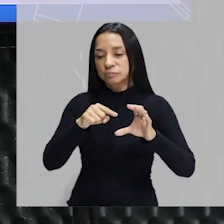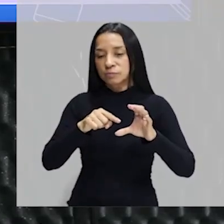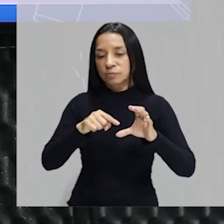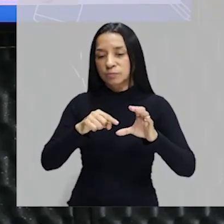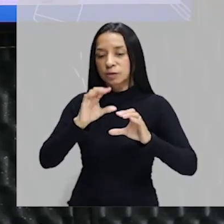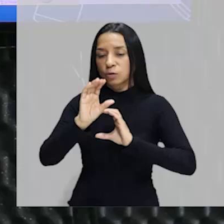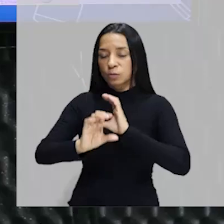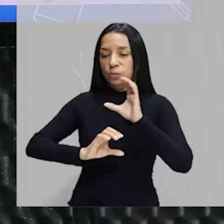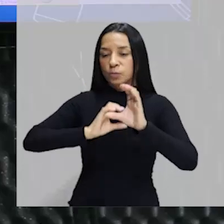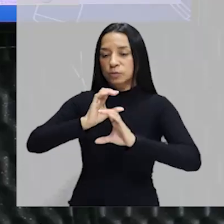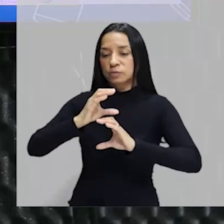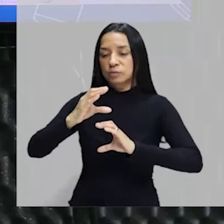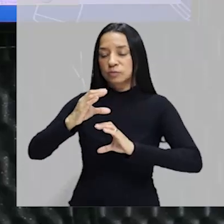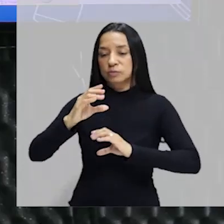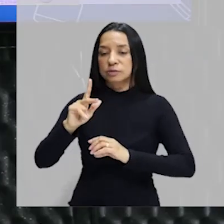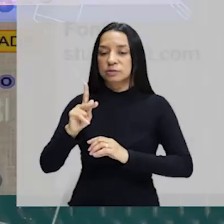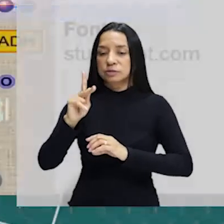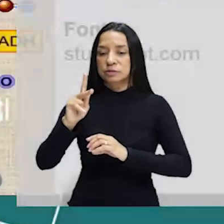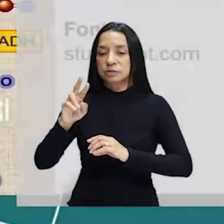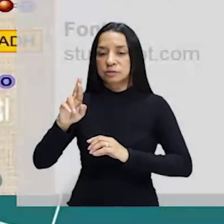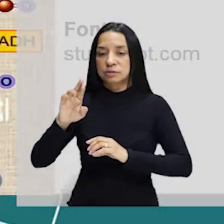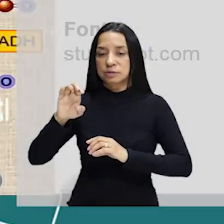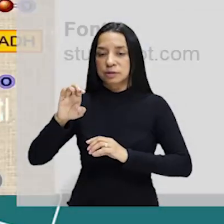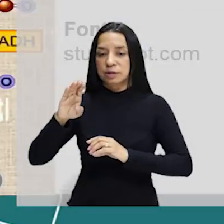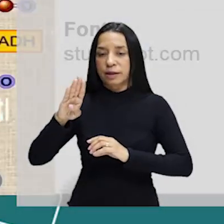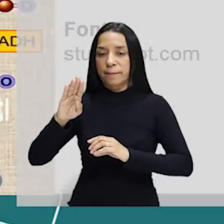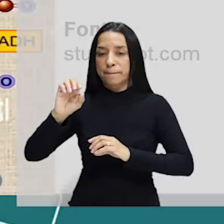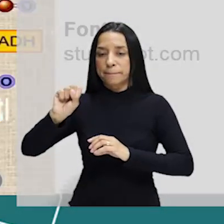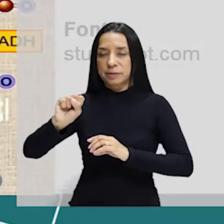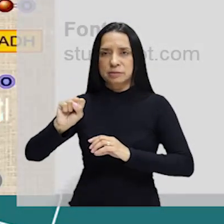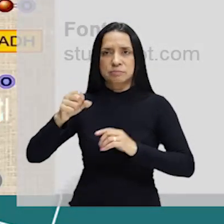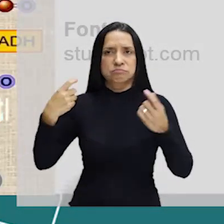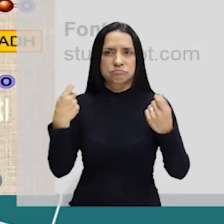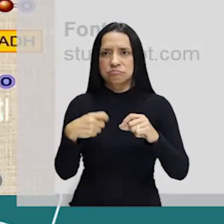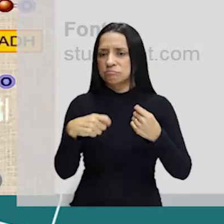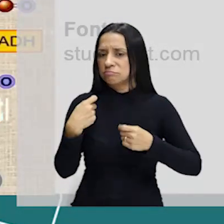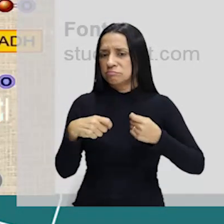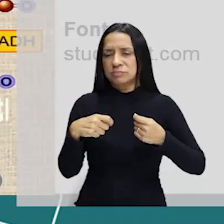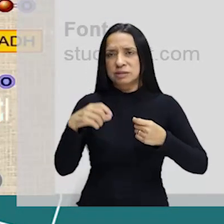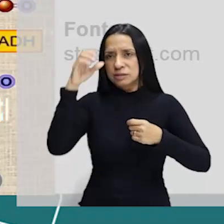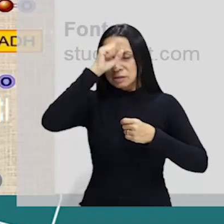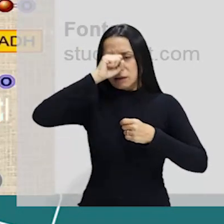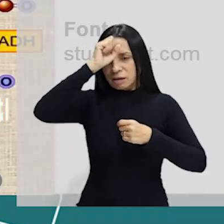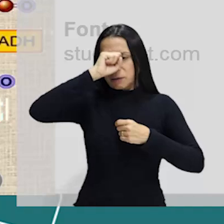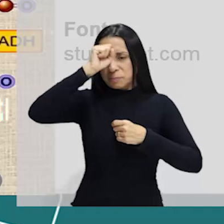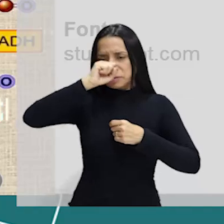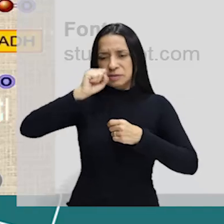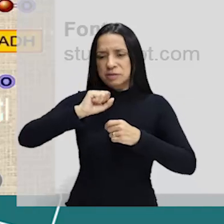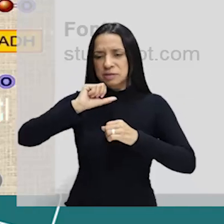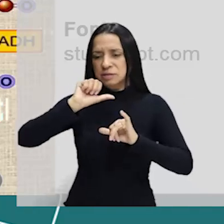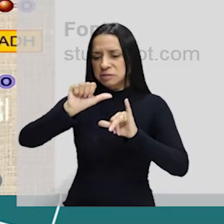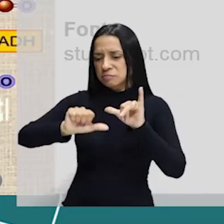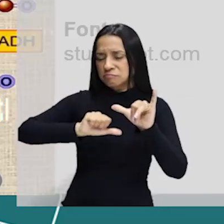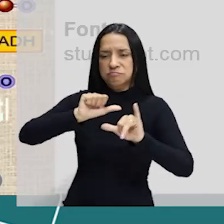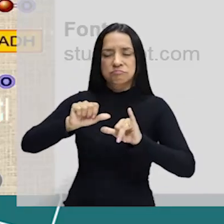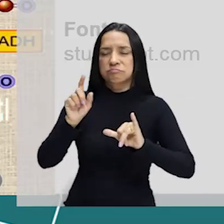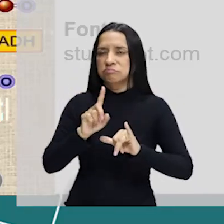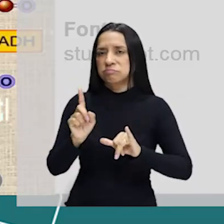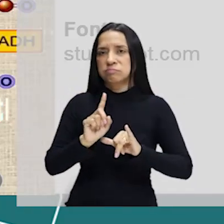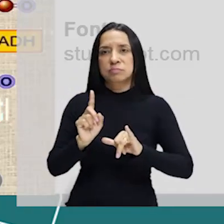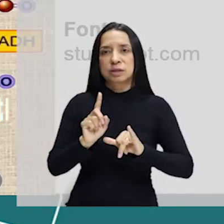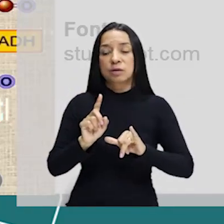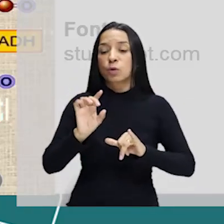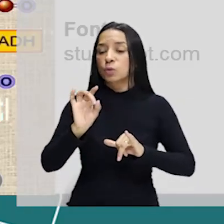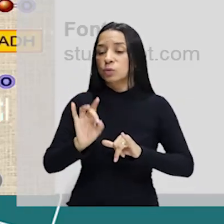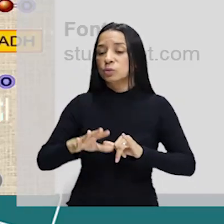Krebs. Vamos entender aqui o ciclo de Krebs? Você não precisa aprender esse monte de reação aqui não, pessoal. Basta